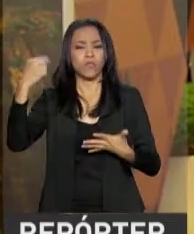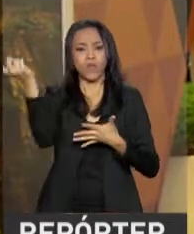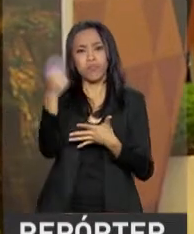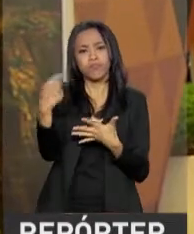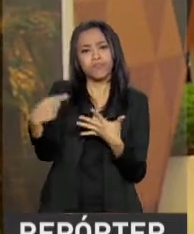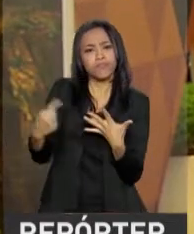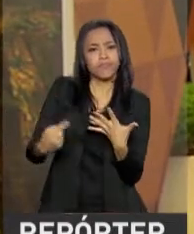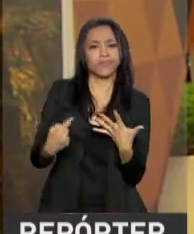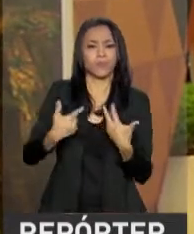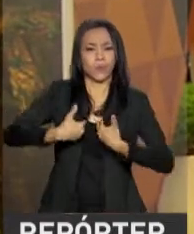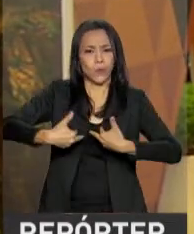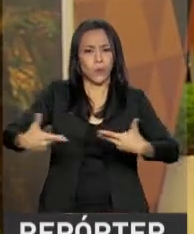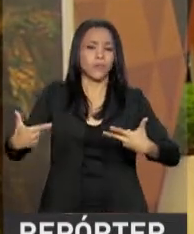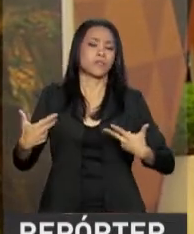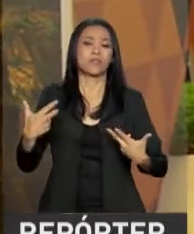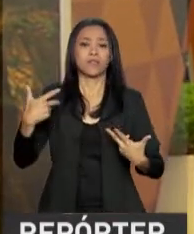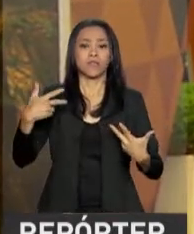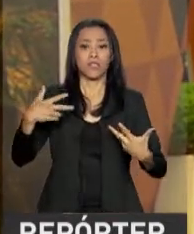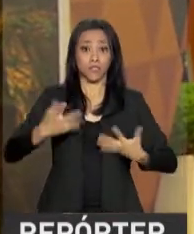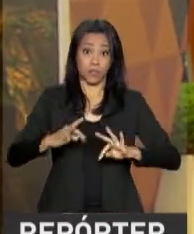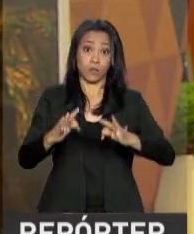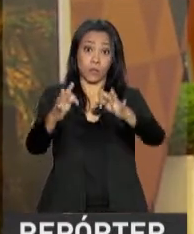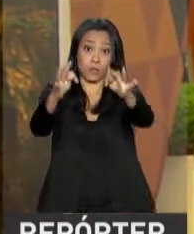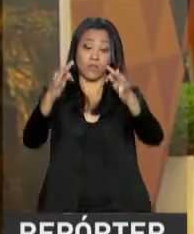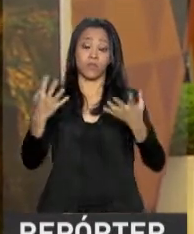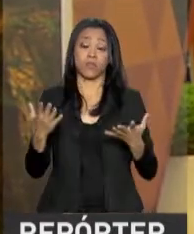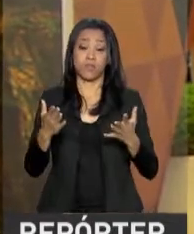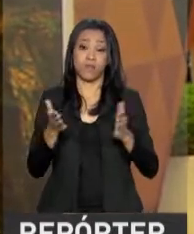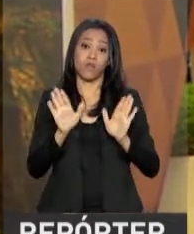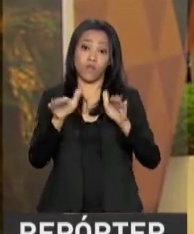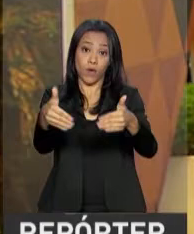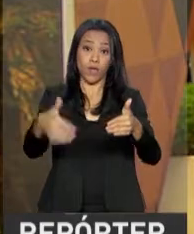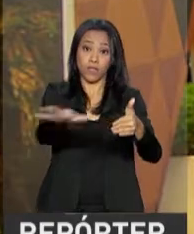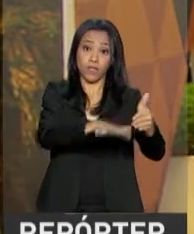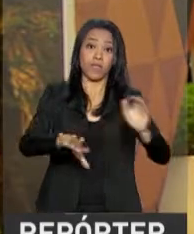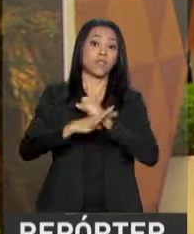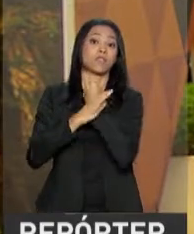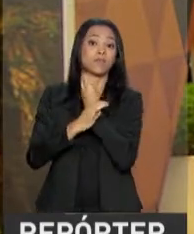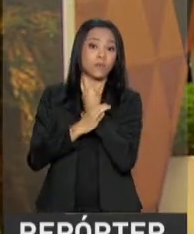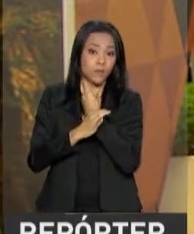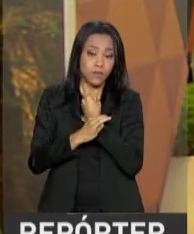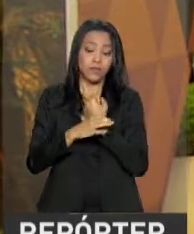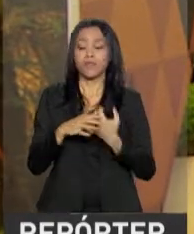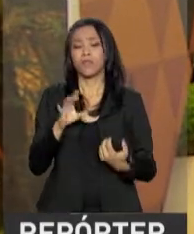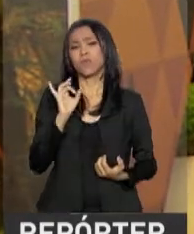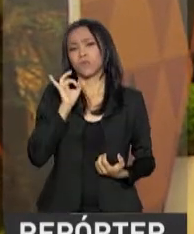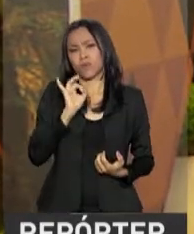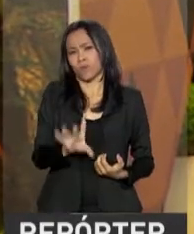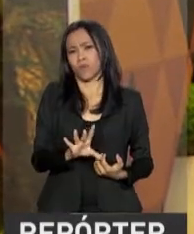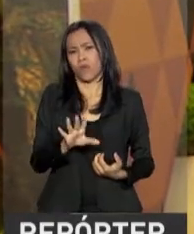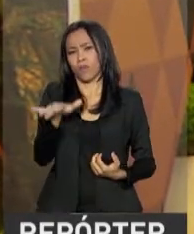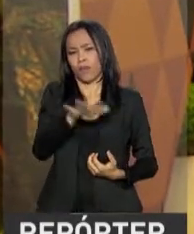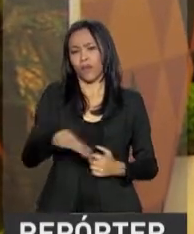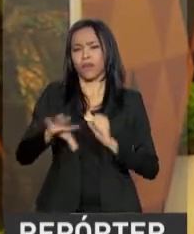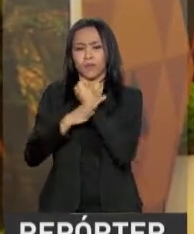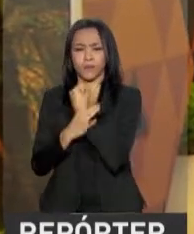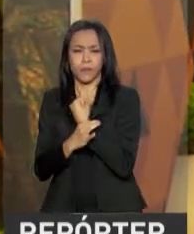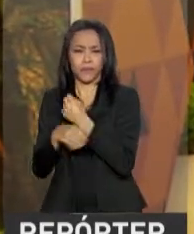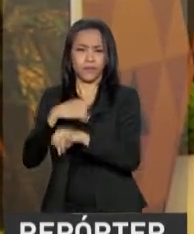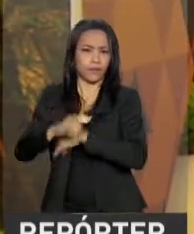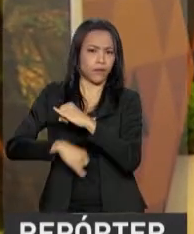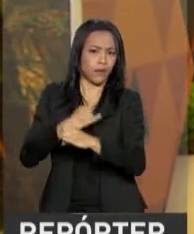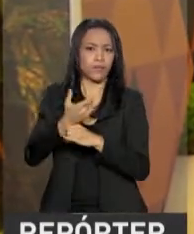tecnologia e desta área de voltada para a segurança que não só a segurança cibernética do